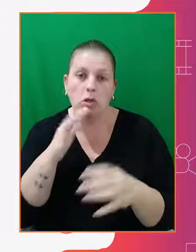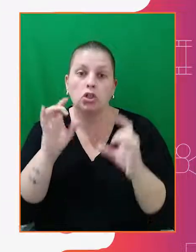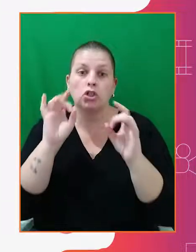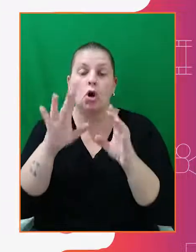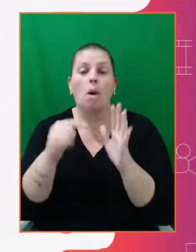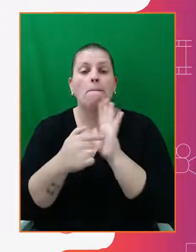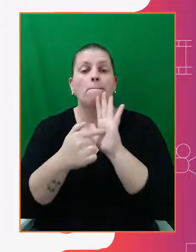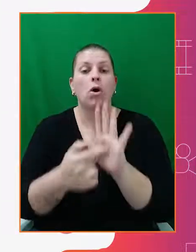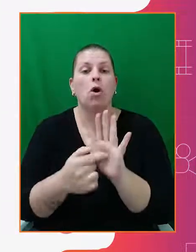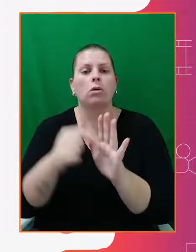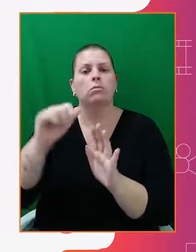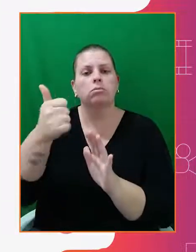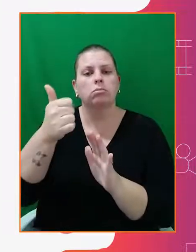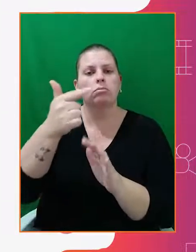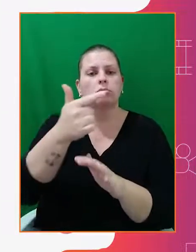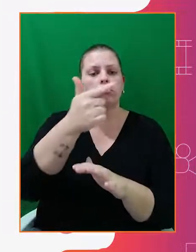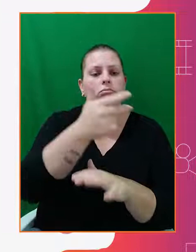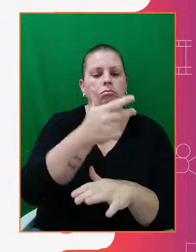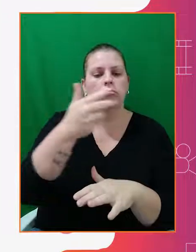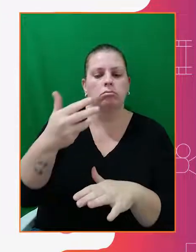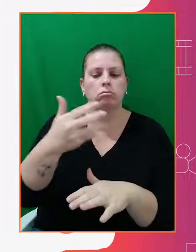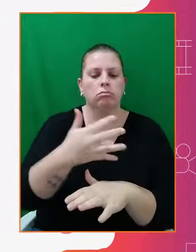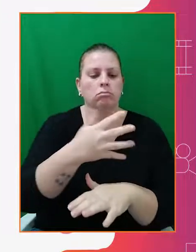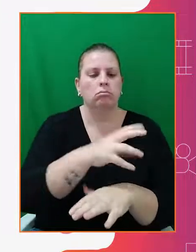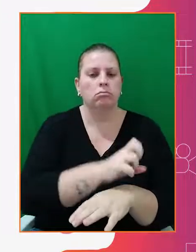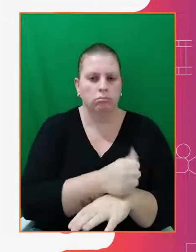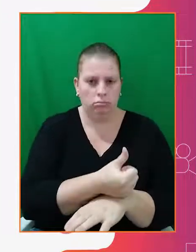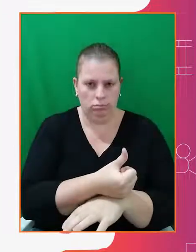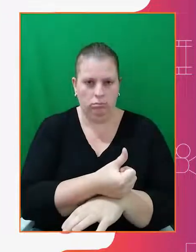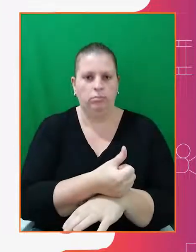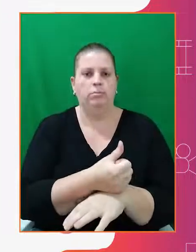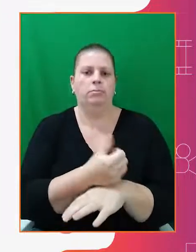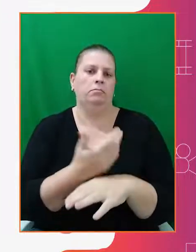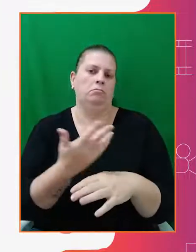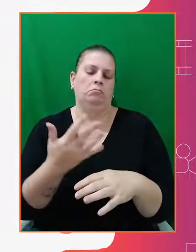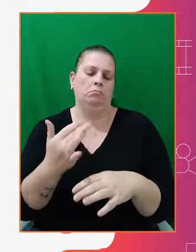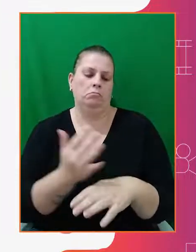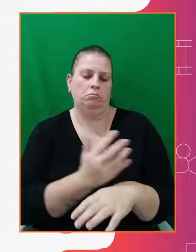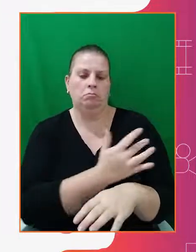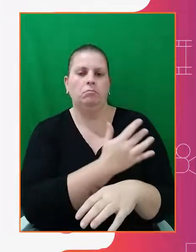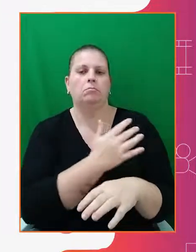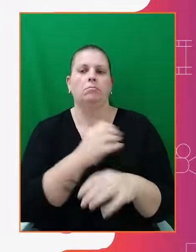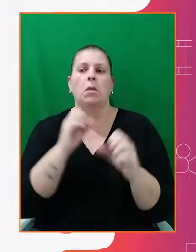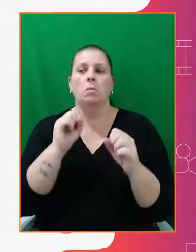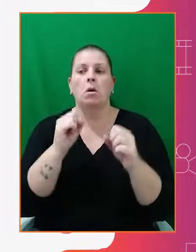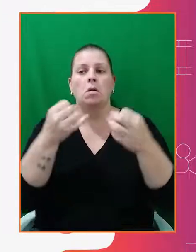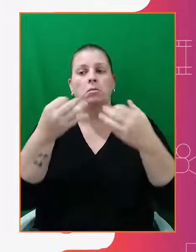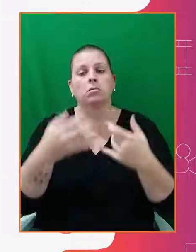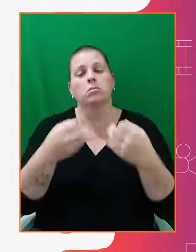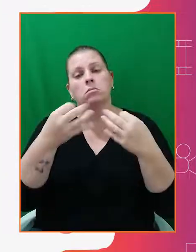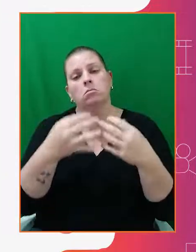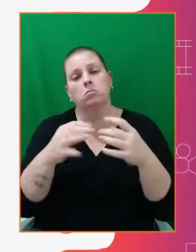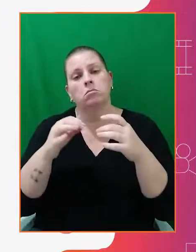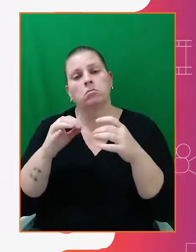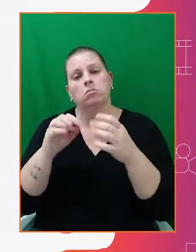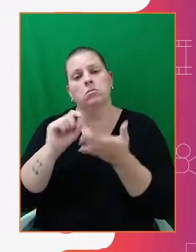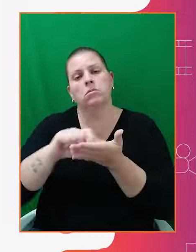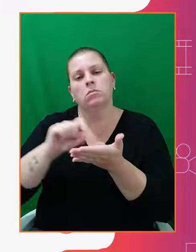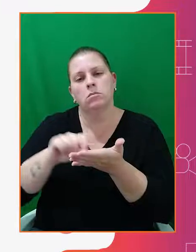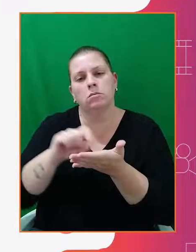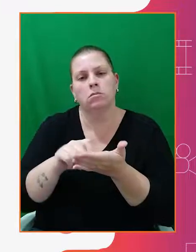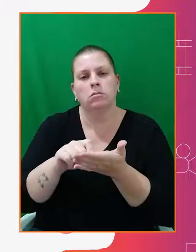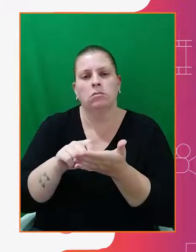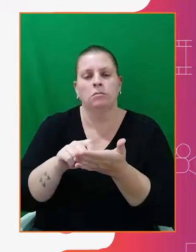cores, mostrando apenas a ordem em sequência do roteiro. Pode ser acrescentada descrições abaixo de